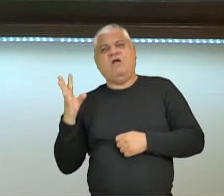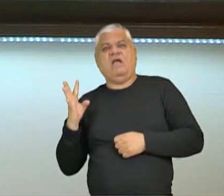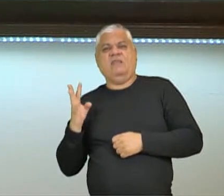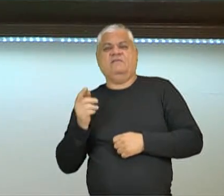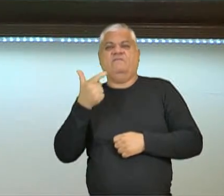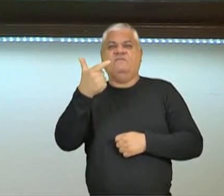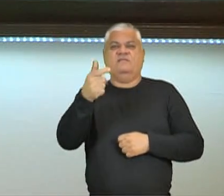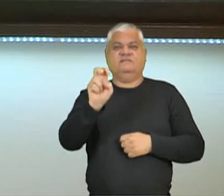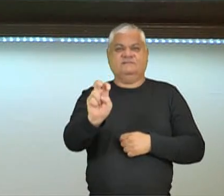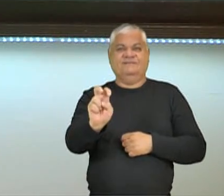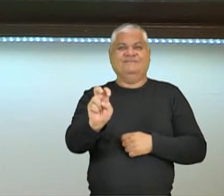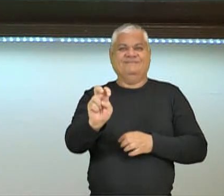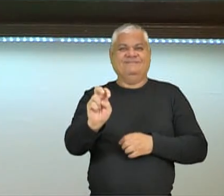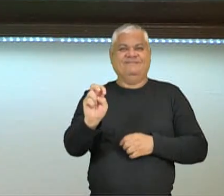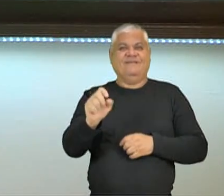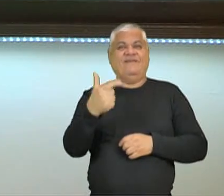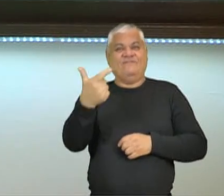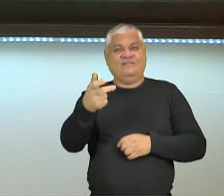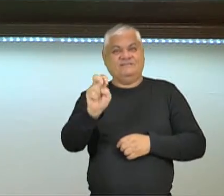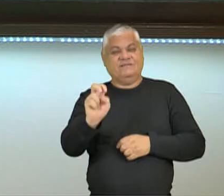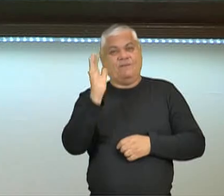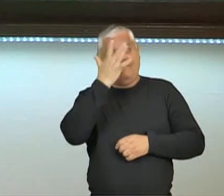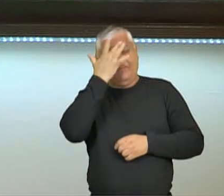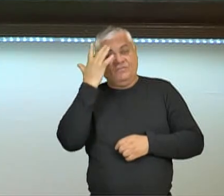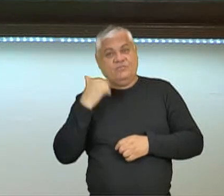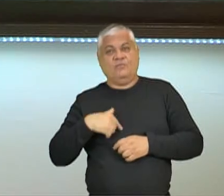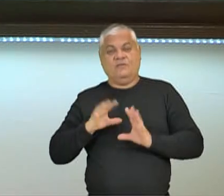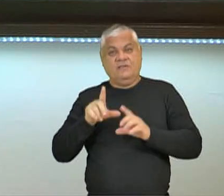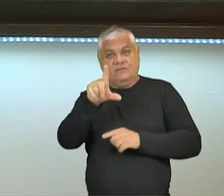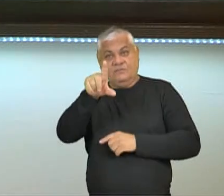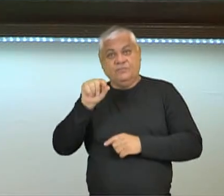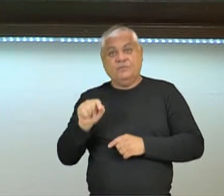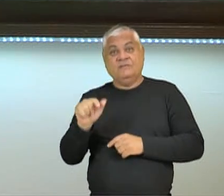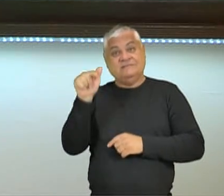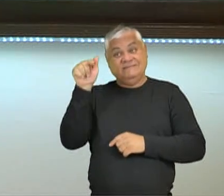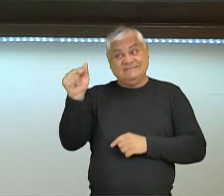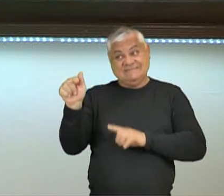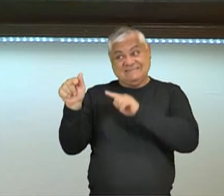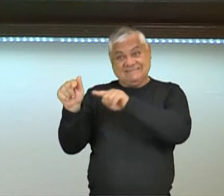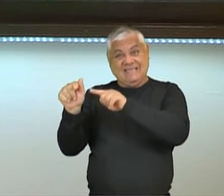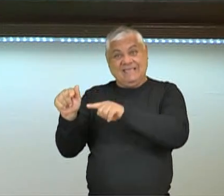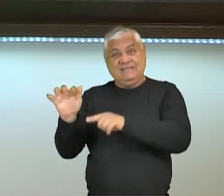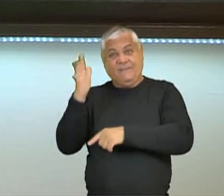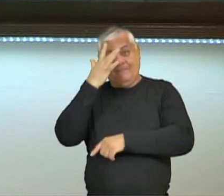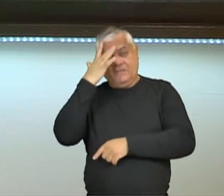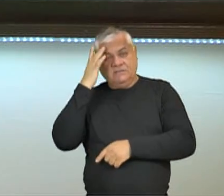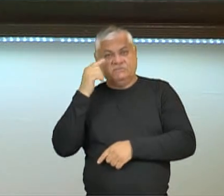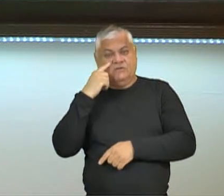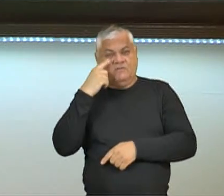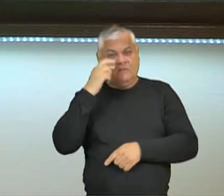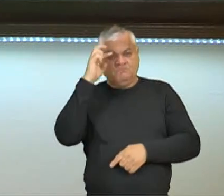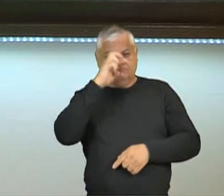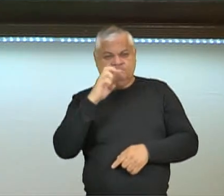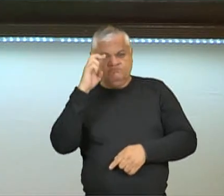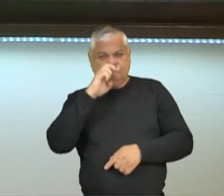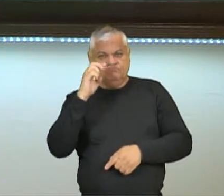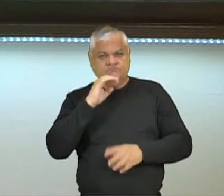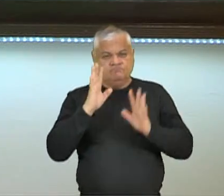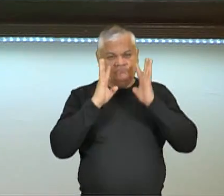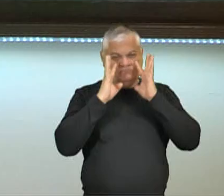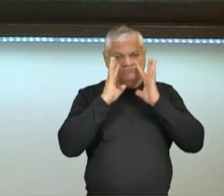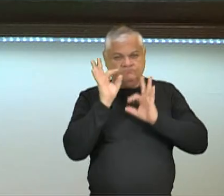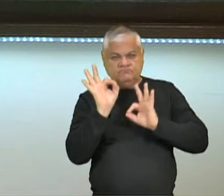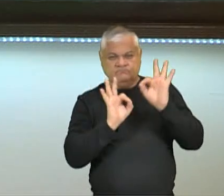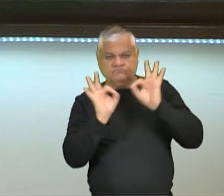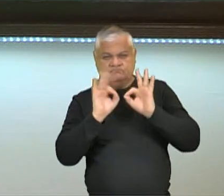né? Mas atribuir a esse poder a várias outras pessoas, né, vários outros semelhantes, né, que estão ali para dar